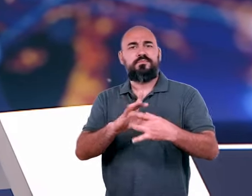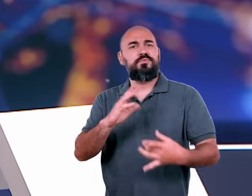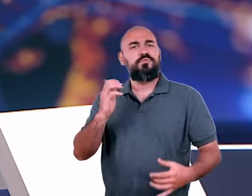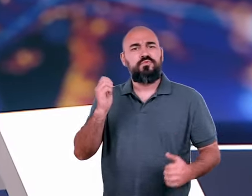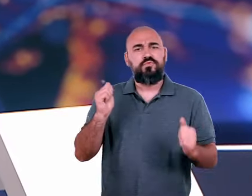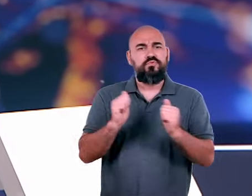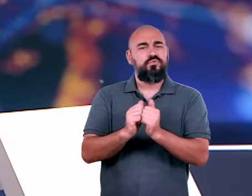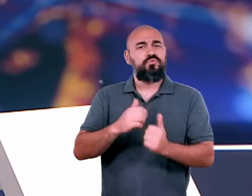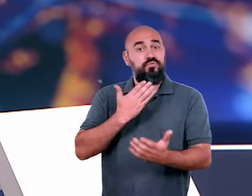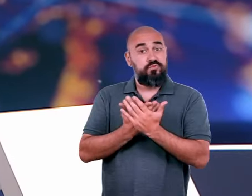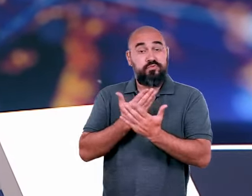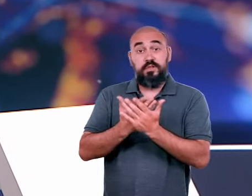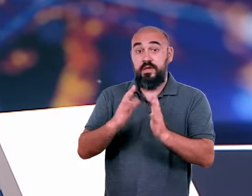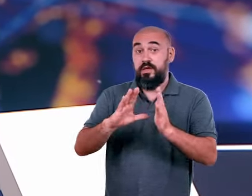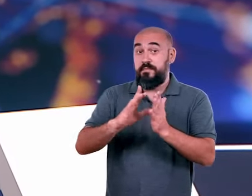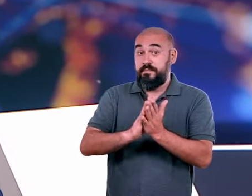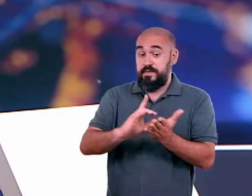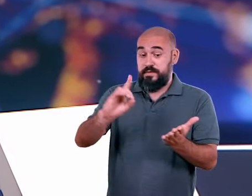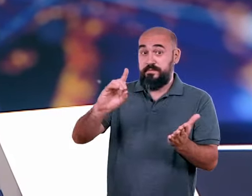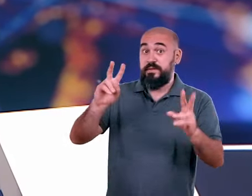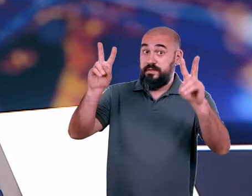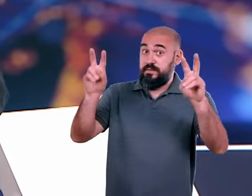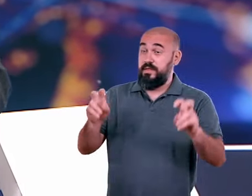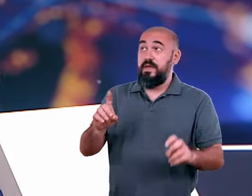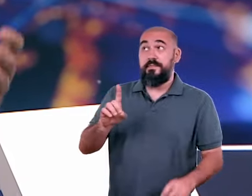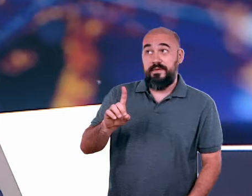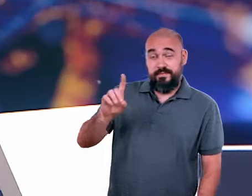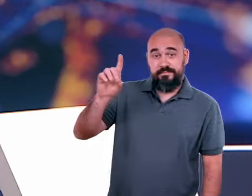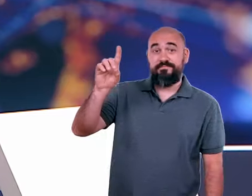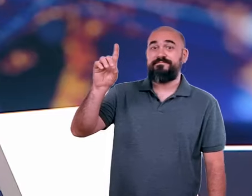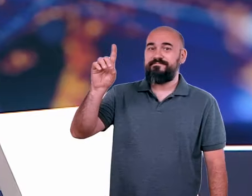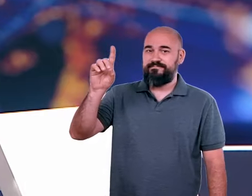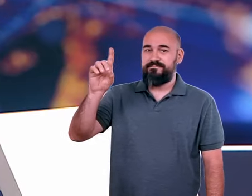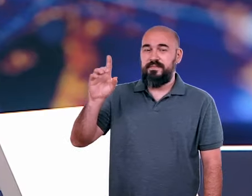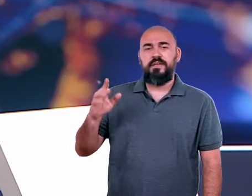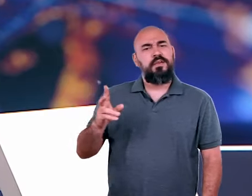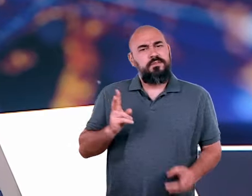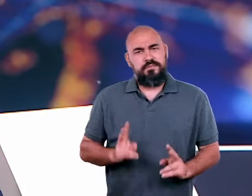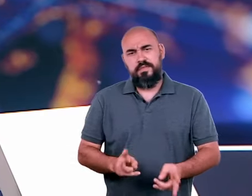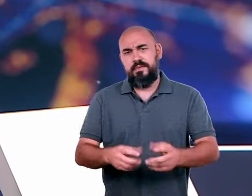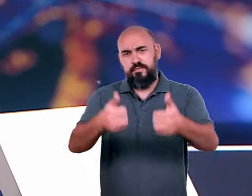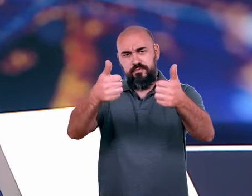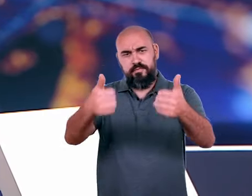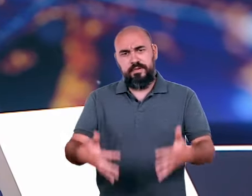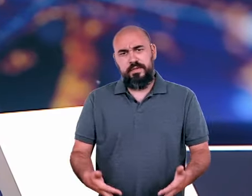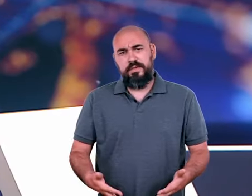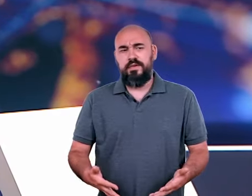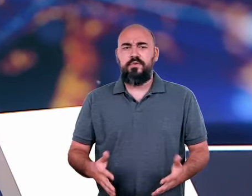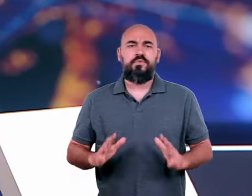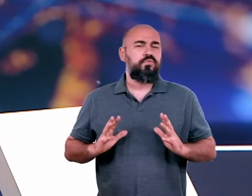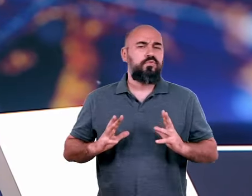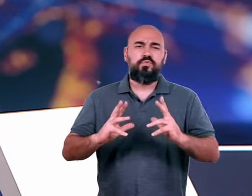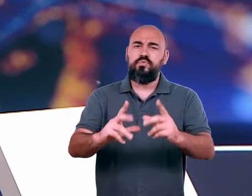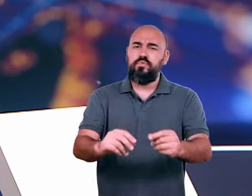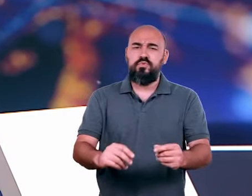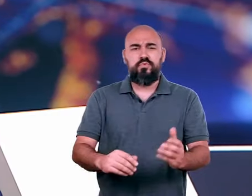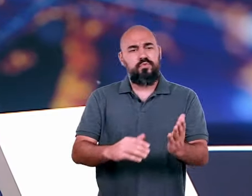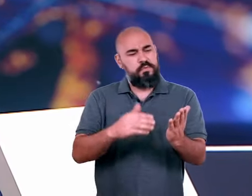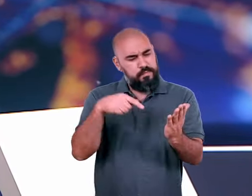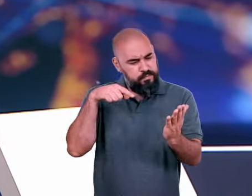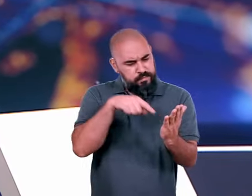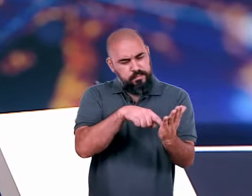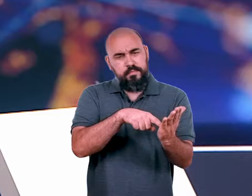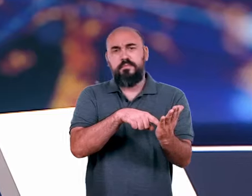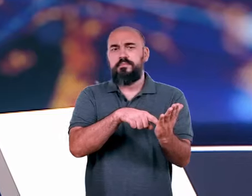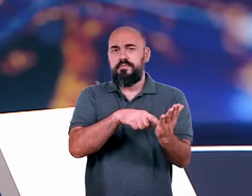um tema que vem da Palavra do Senhor. Como eu sempre tenho dito aqui no programa A Arena do Futuro, tudo começa